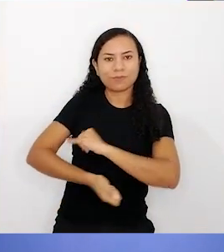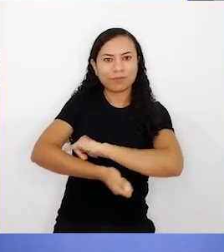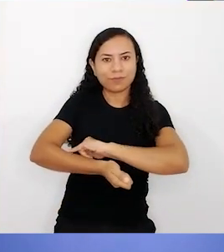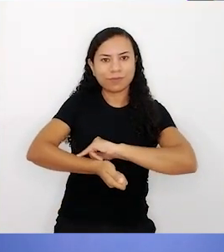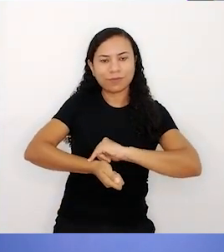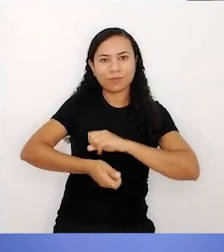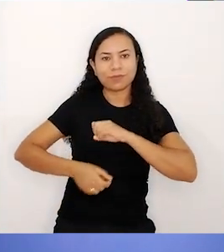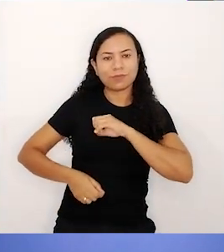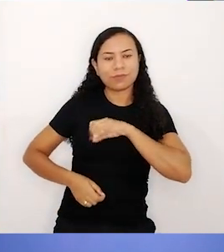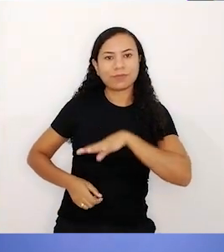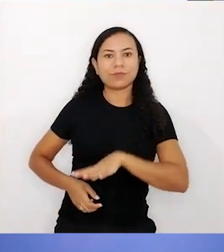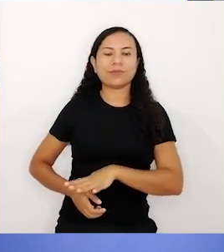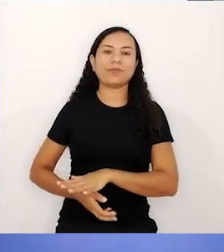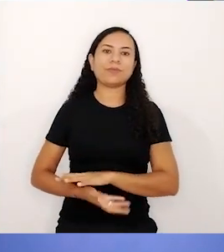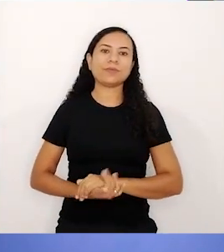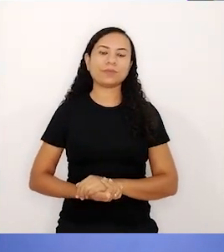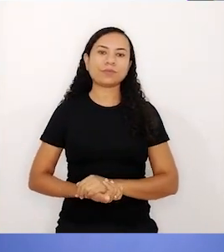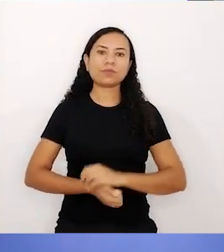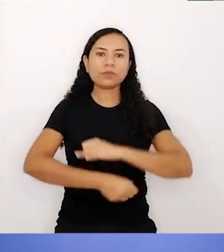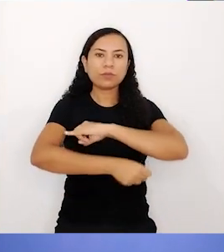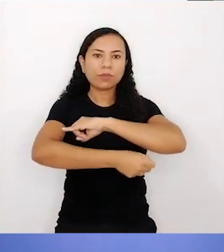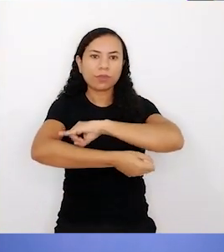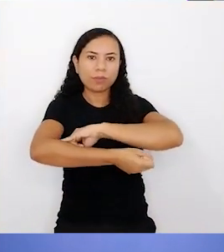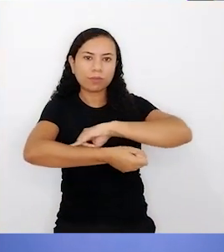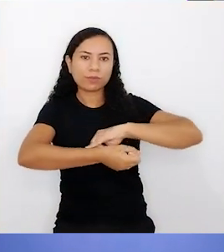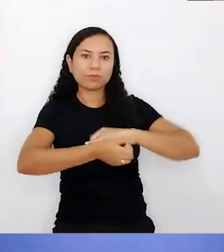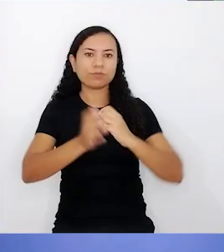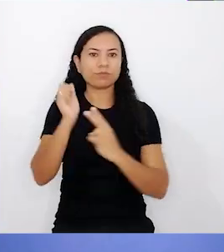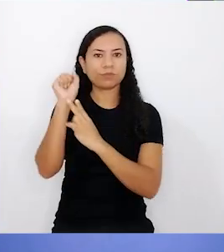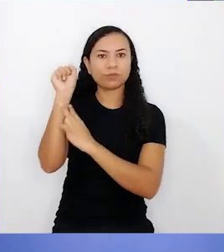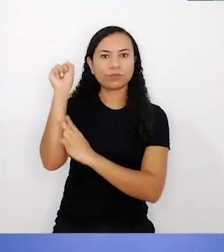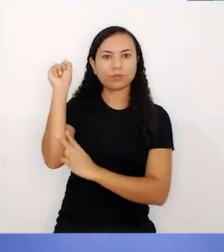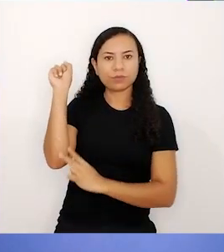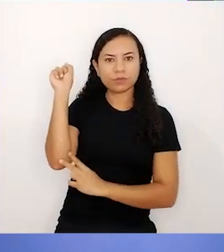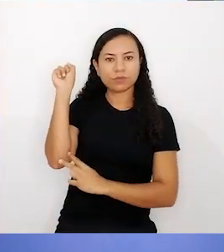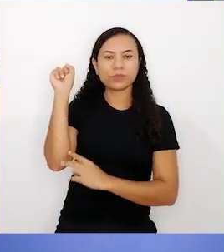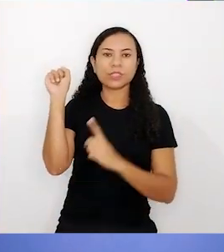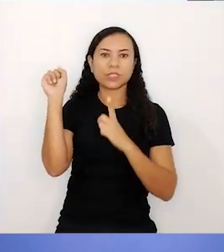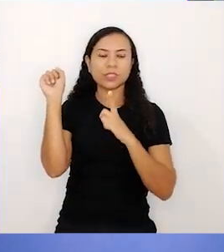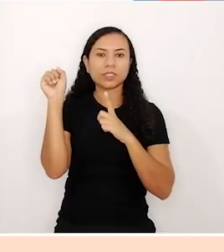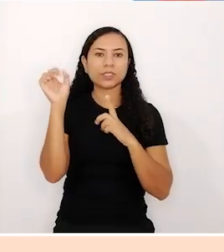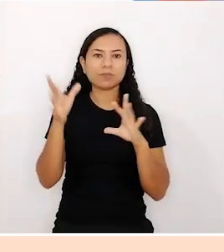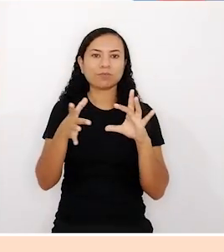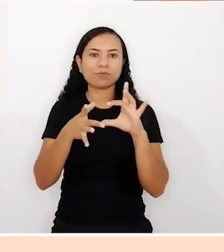Veias e artérias fazem parte dos vasos sanguíneos.